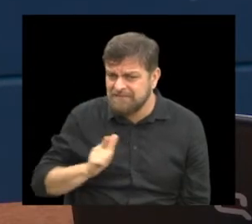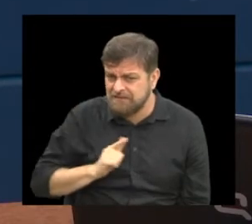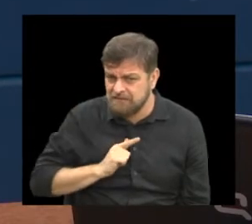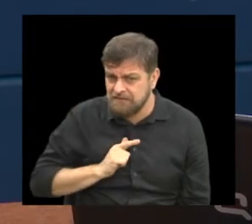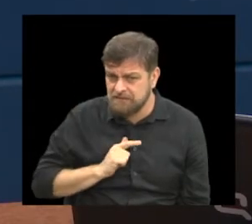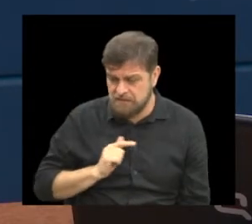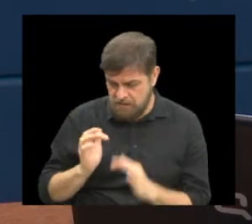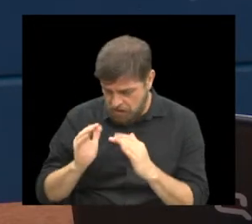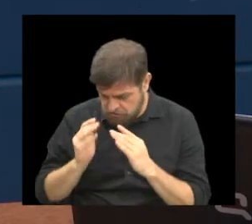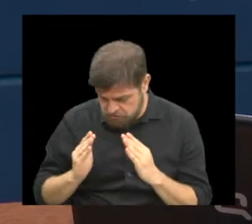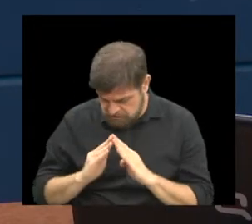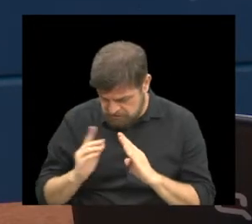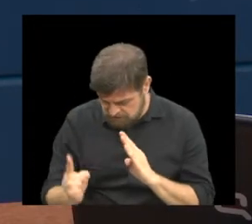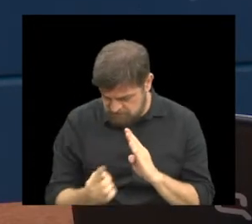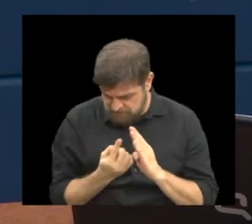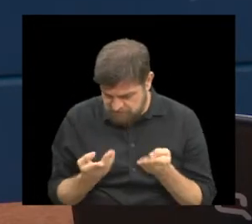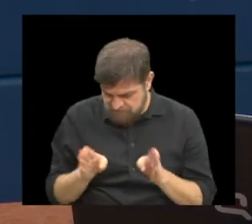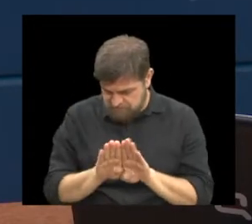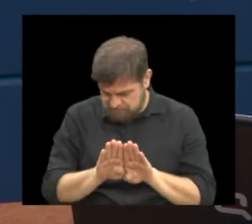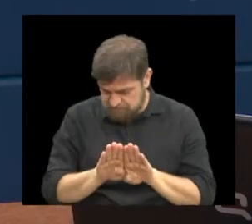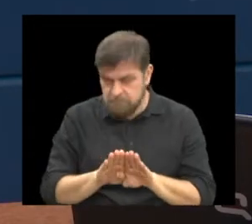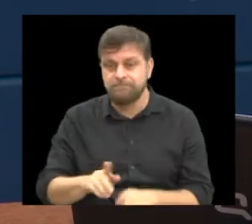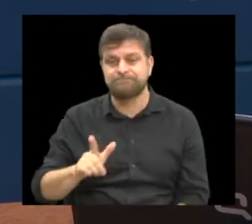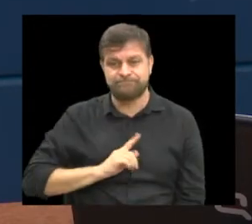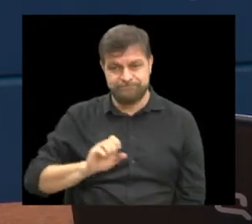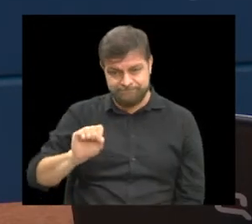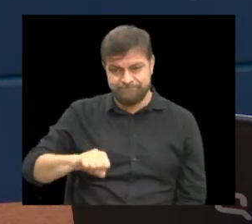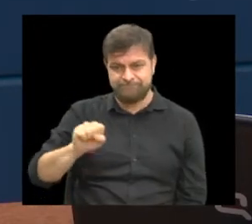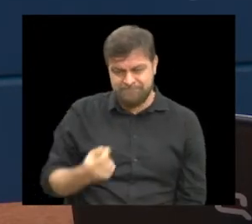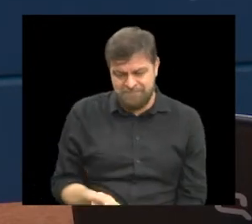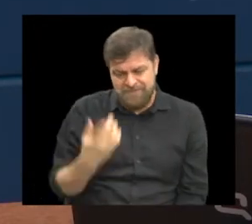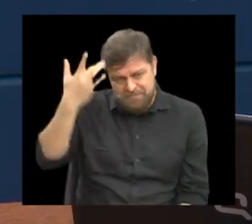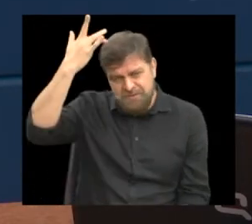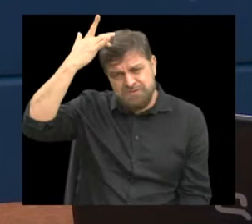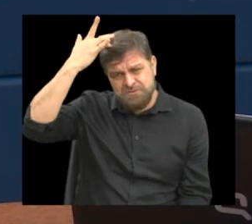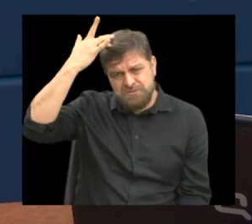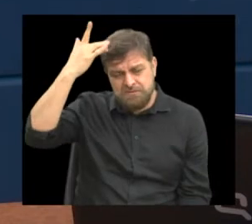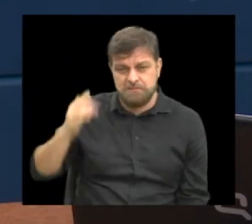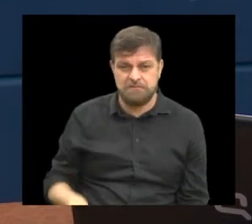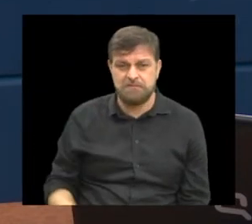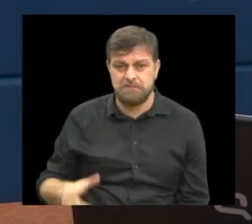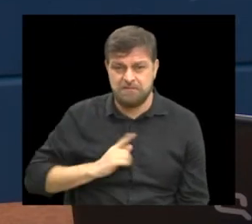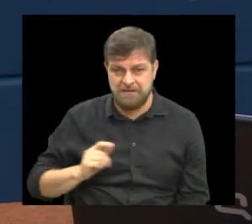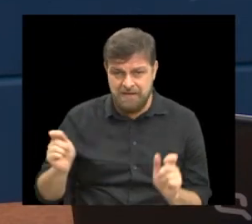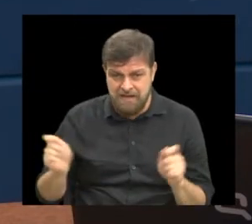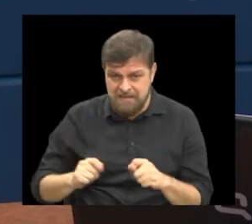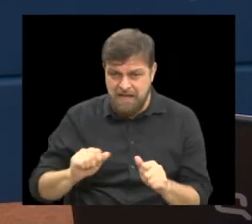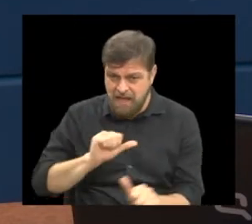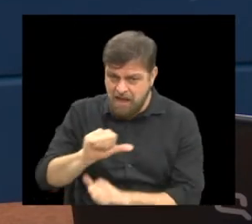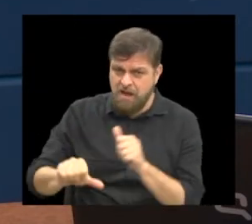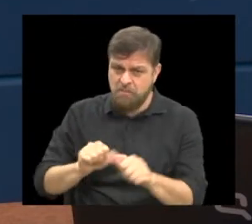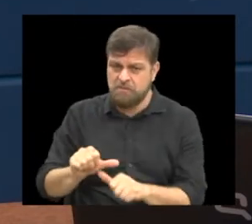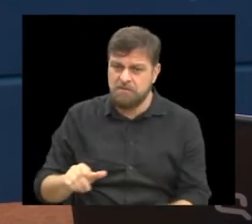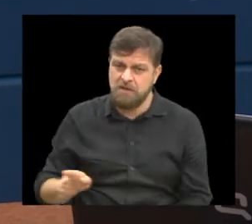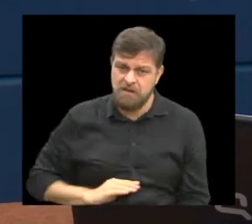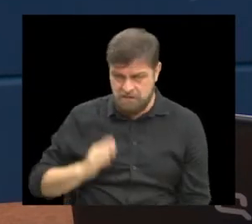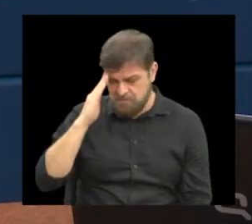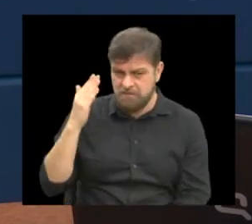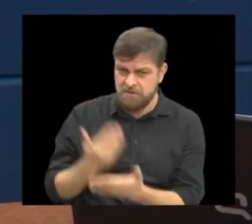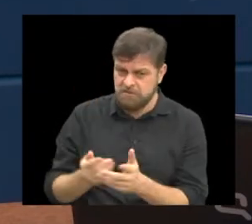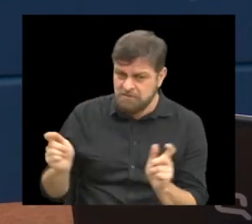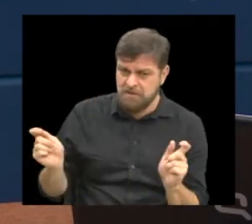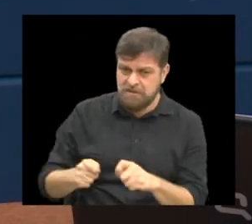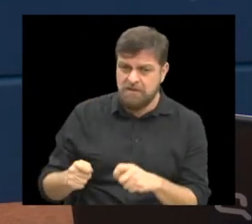pior que existe, né? E isso é um absurdo. Mas é reversível? Eu acredito que sim.